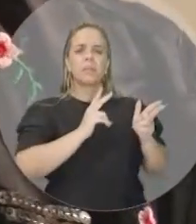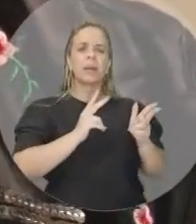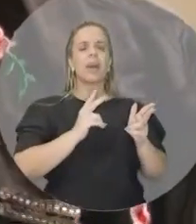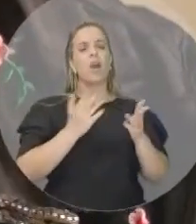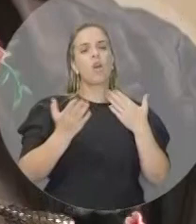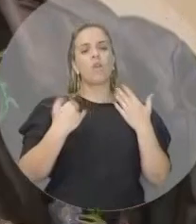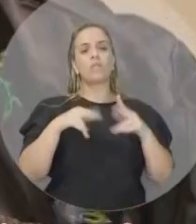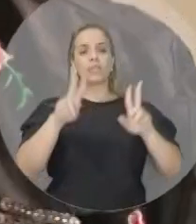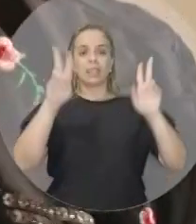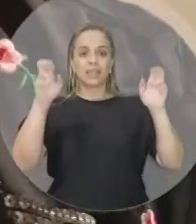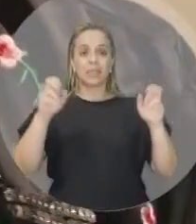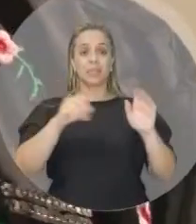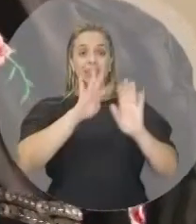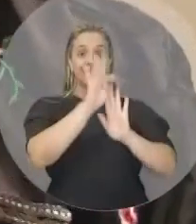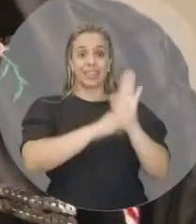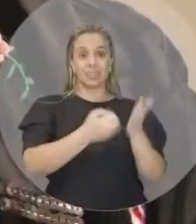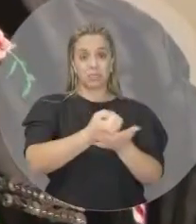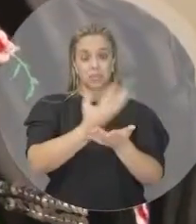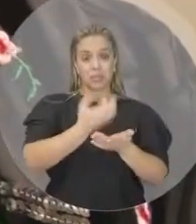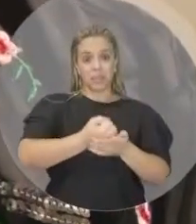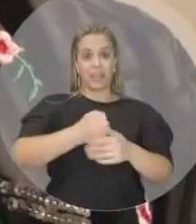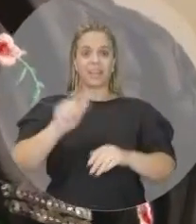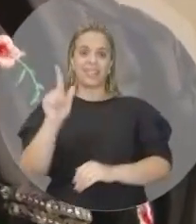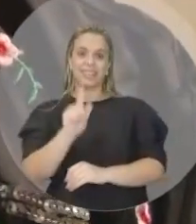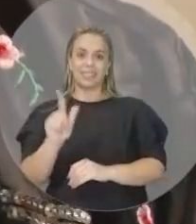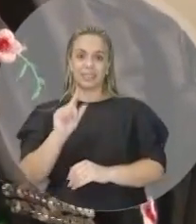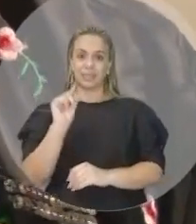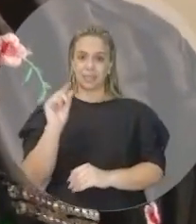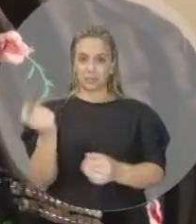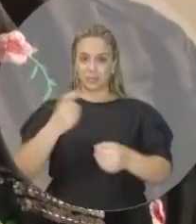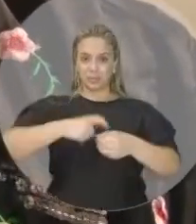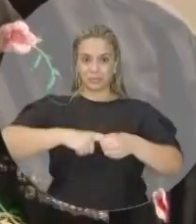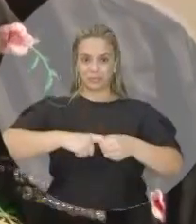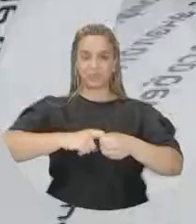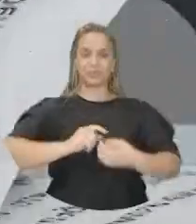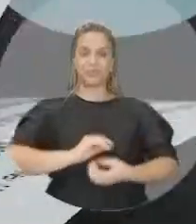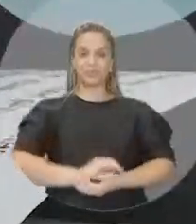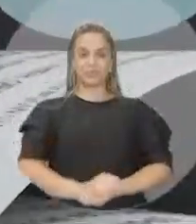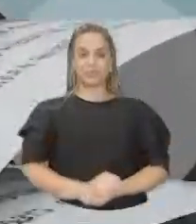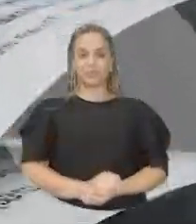para prosear um pouco mais sobre autoficção e literatura. Eu volto daqui a pouco.